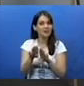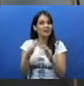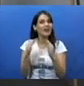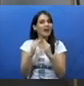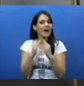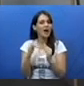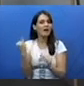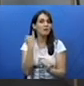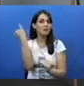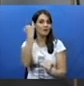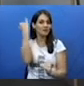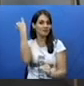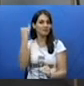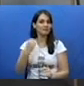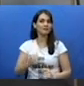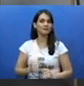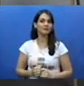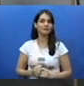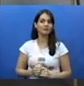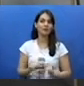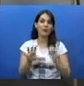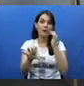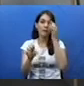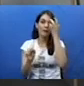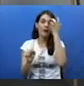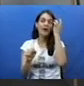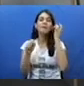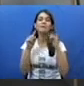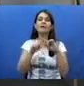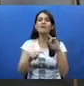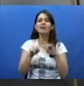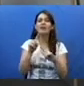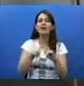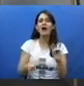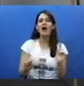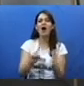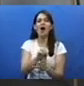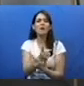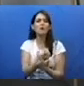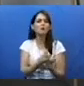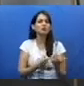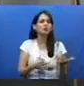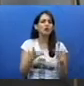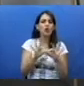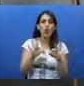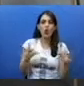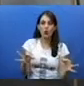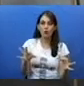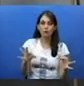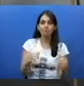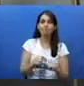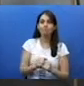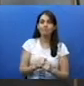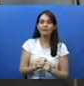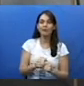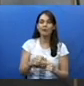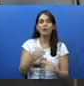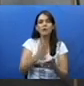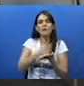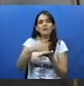muito importante, tá? Então, pegue o seu material, a apostila e o estojo, que nós vamos para a nossa